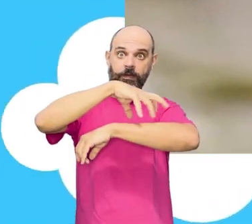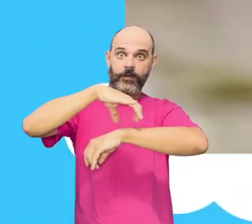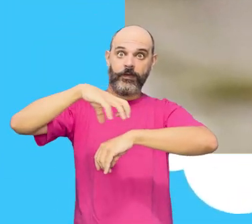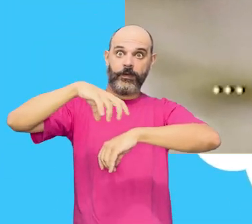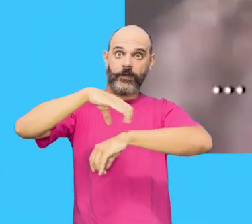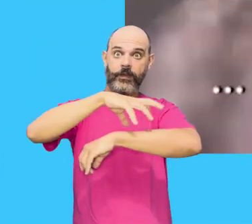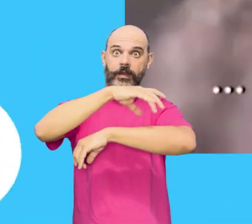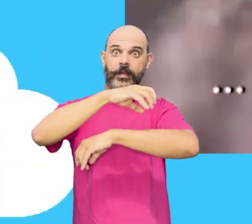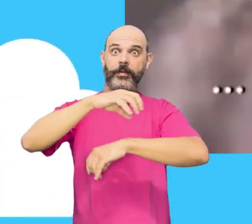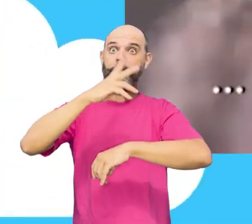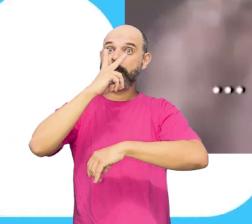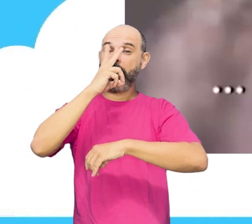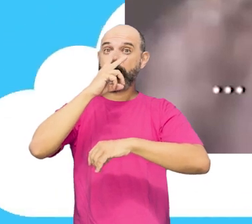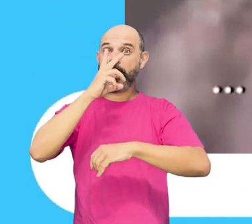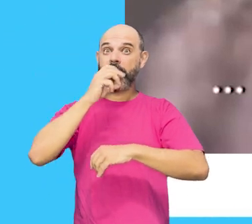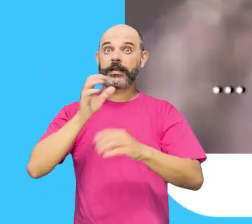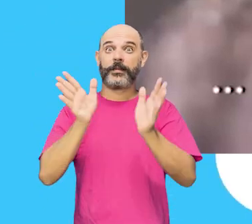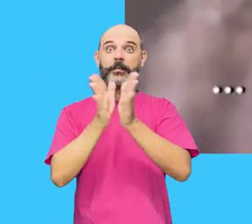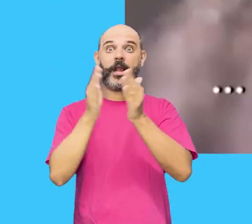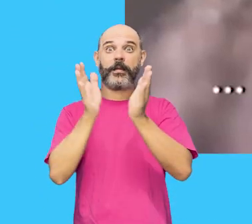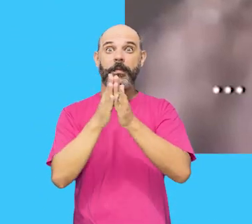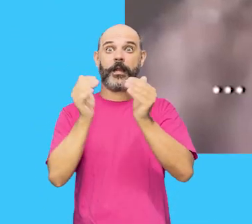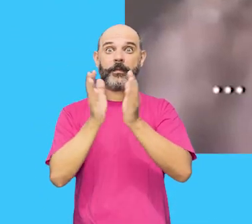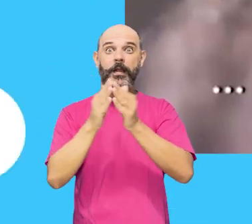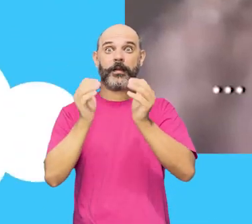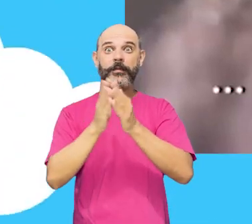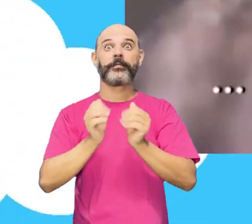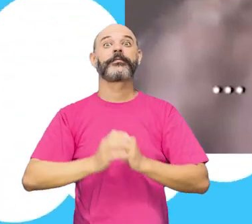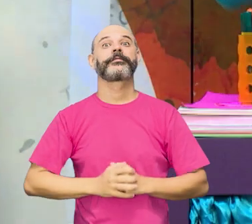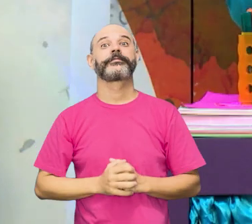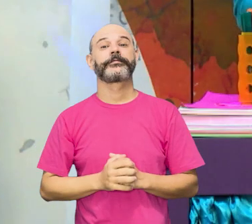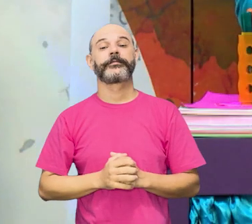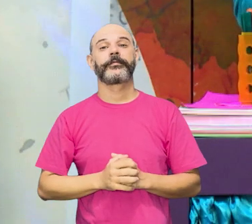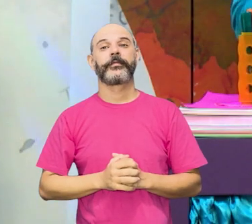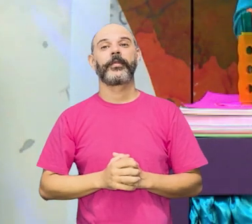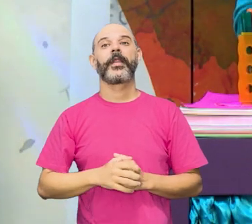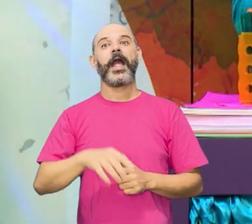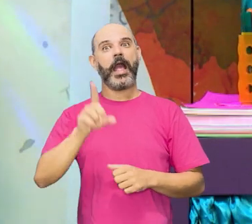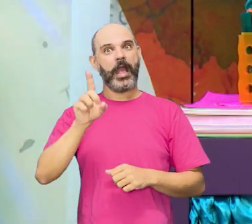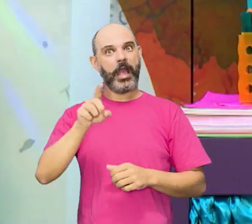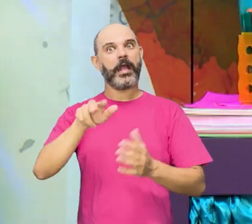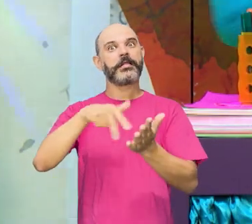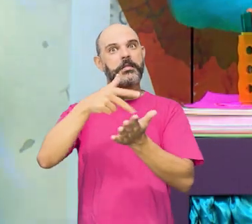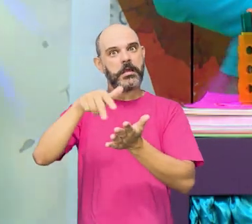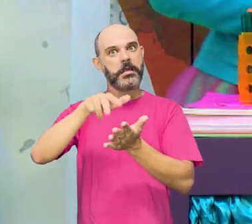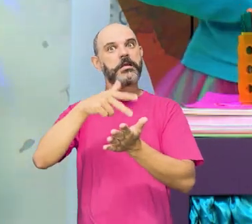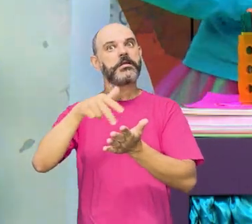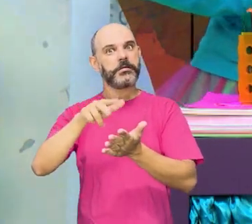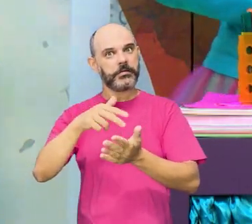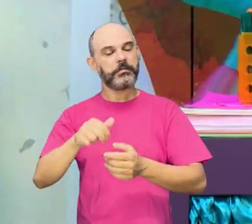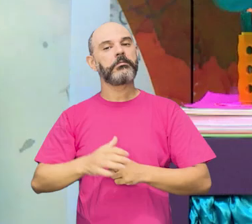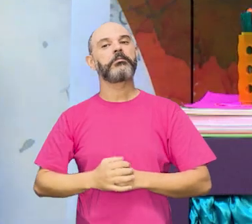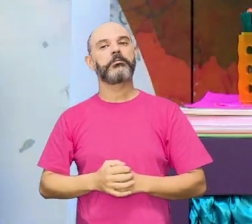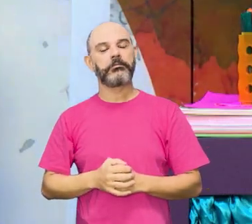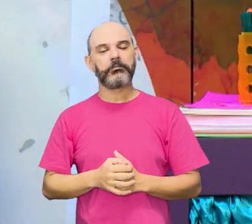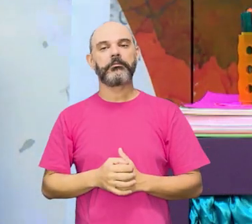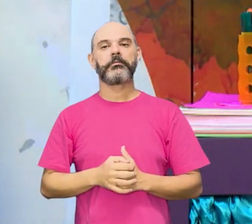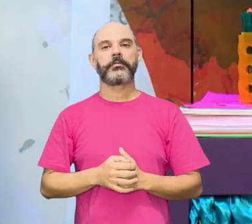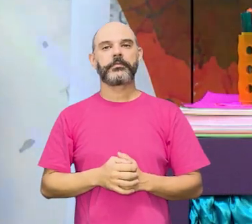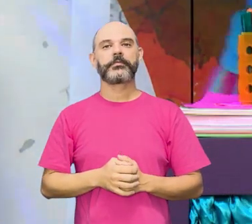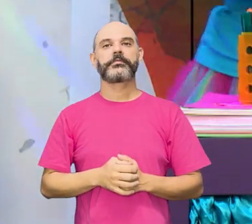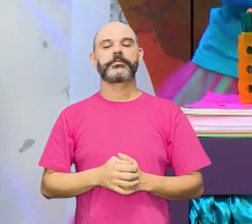pra trás. E ainda batem palmas com as patas. Um baita repertório de dança! E não é